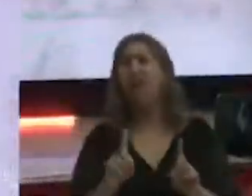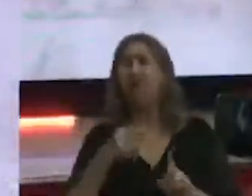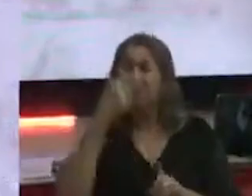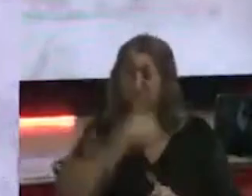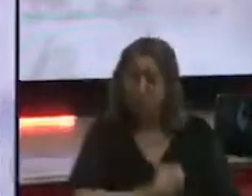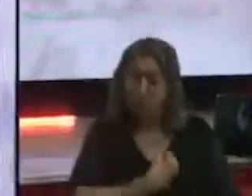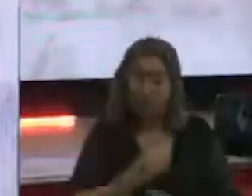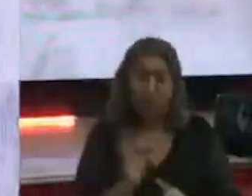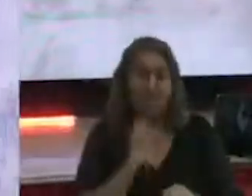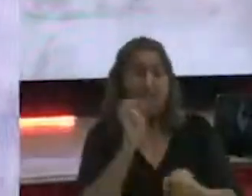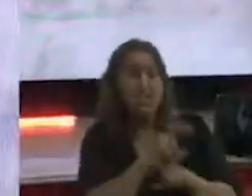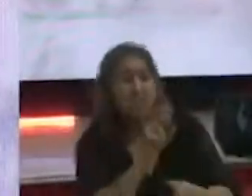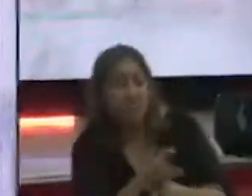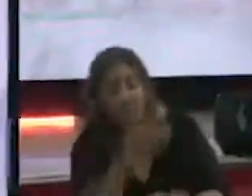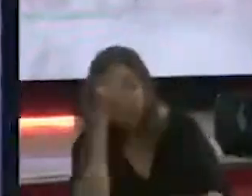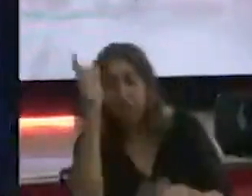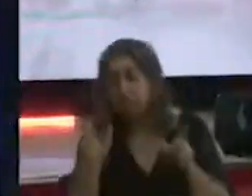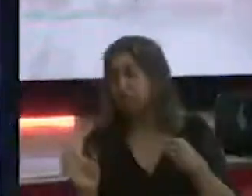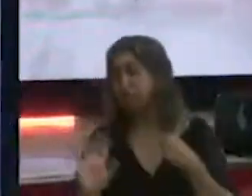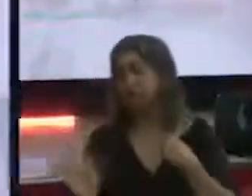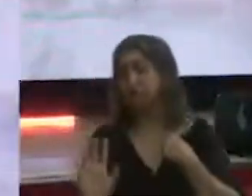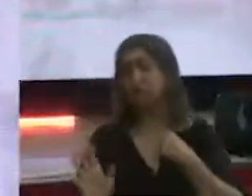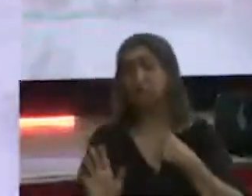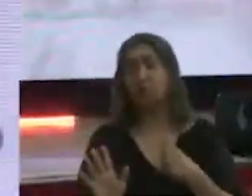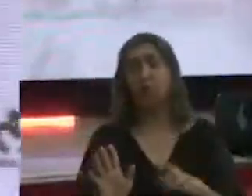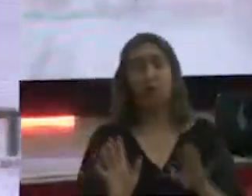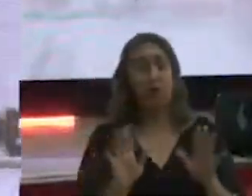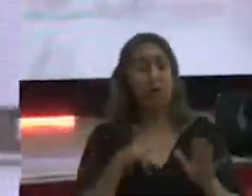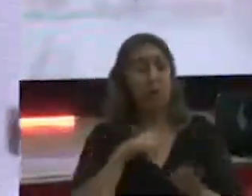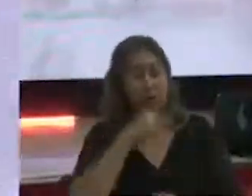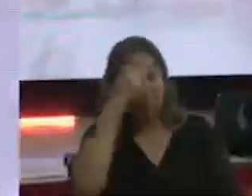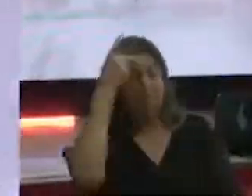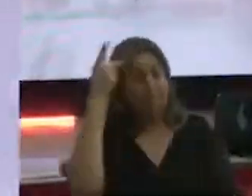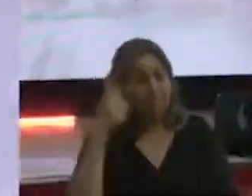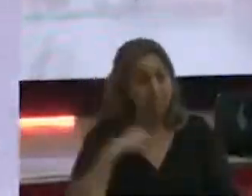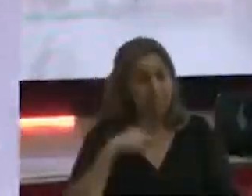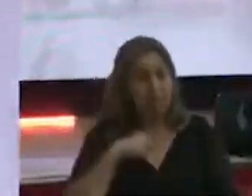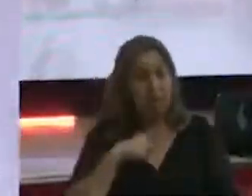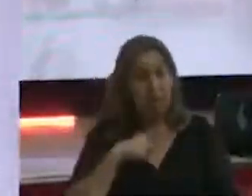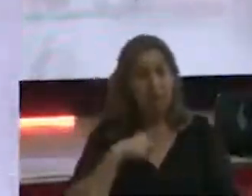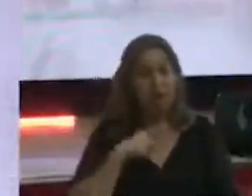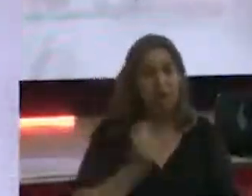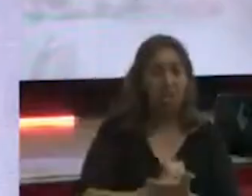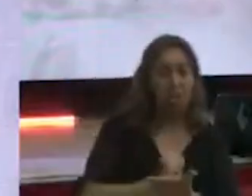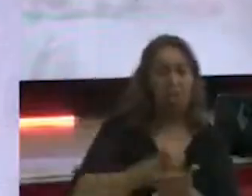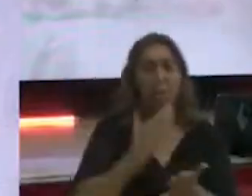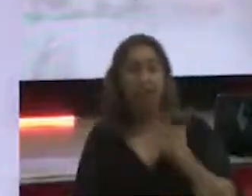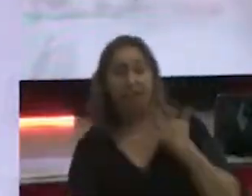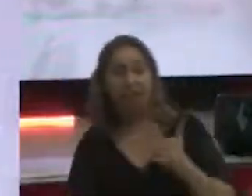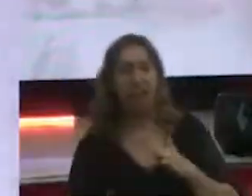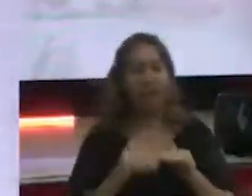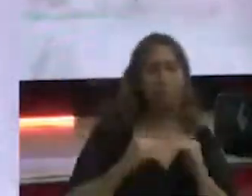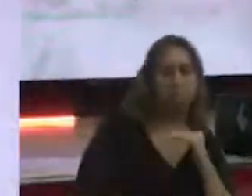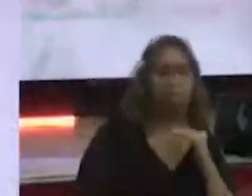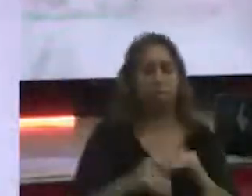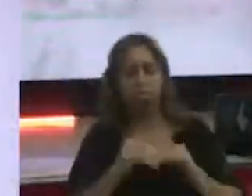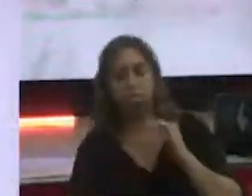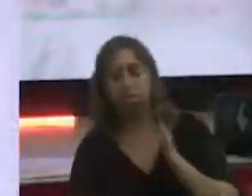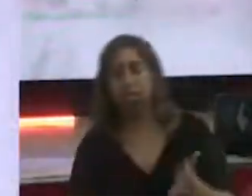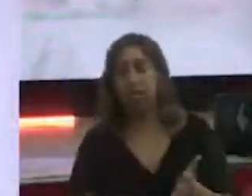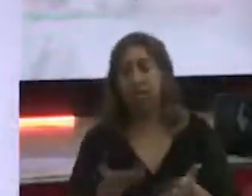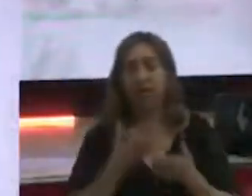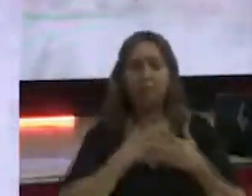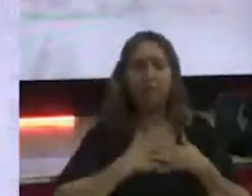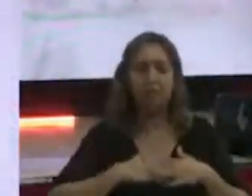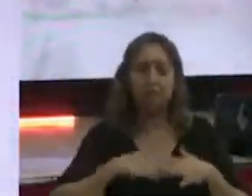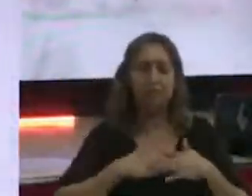envenenar os outros uma pessoa que venha perder o domínio próprio e a mansidão Você